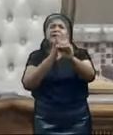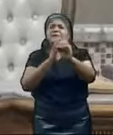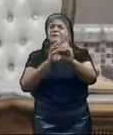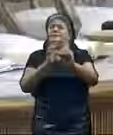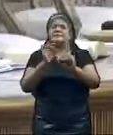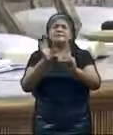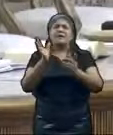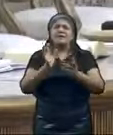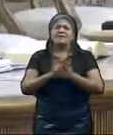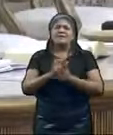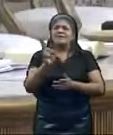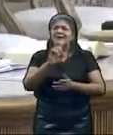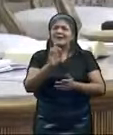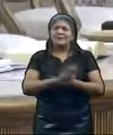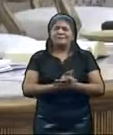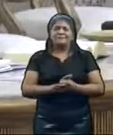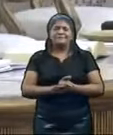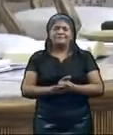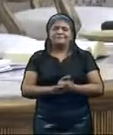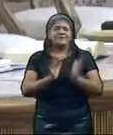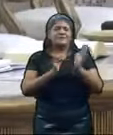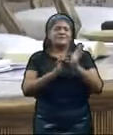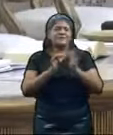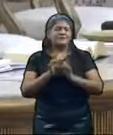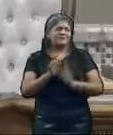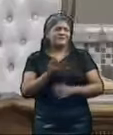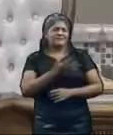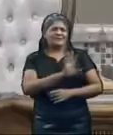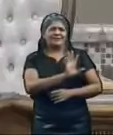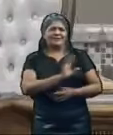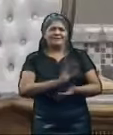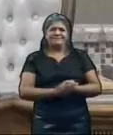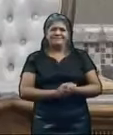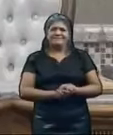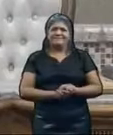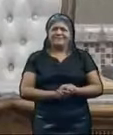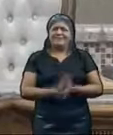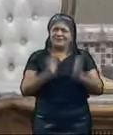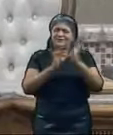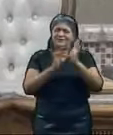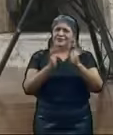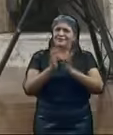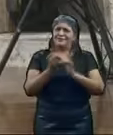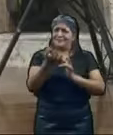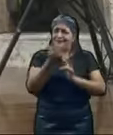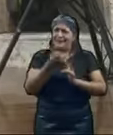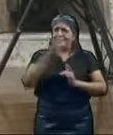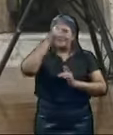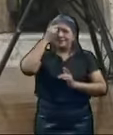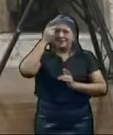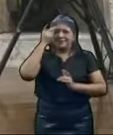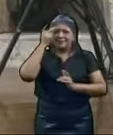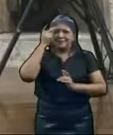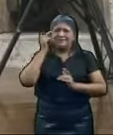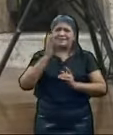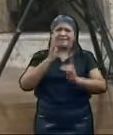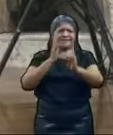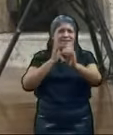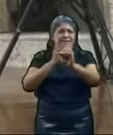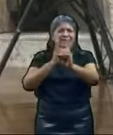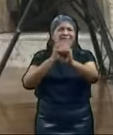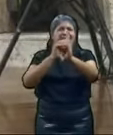pelo espiritual E aí ele colocou bom vocês devem trabalhar